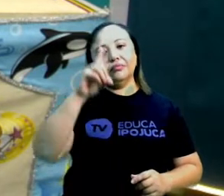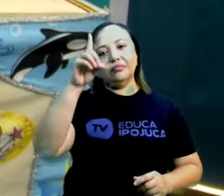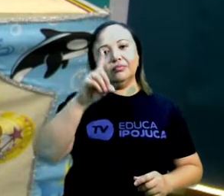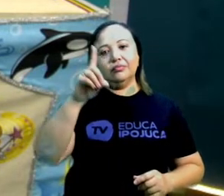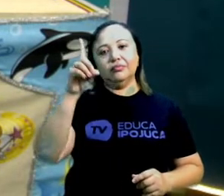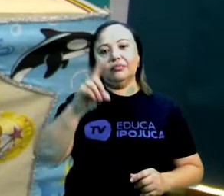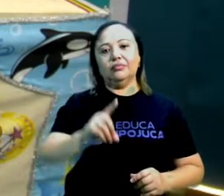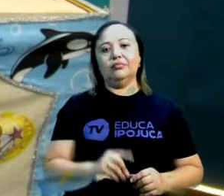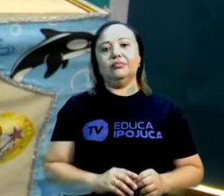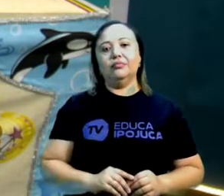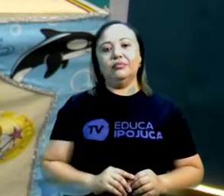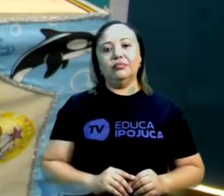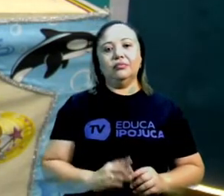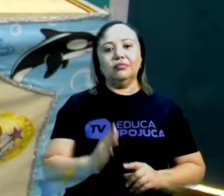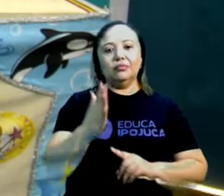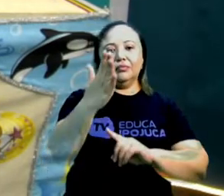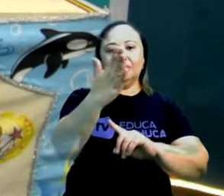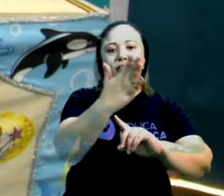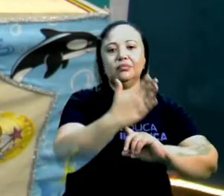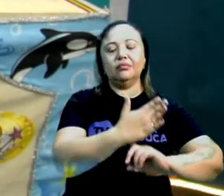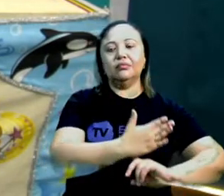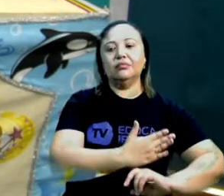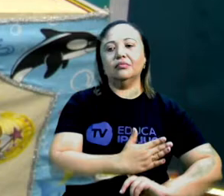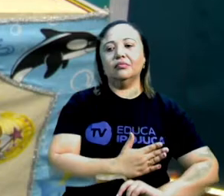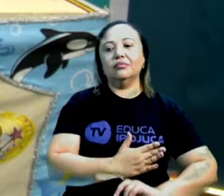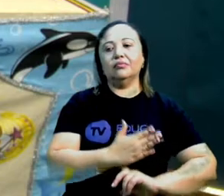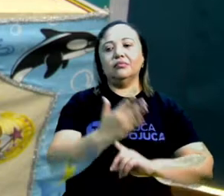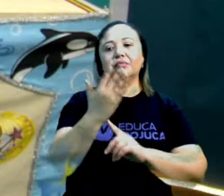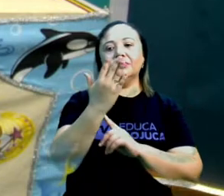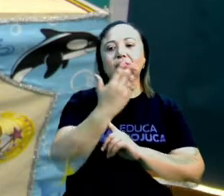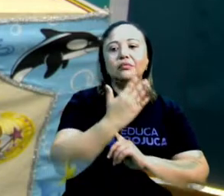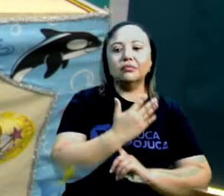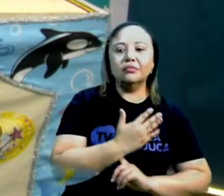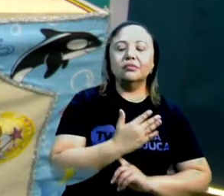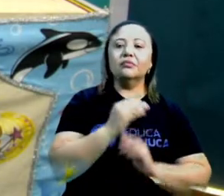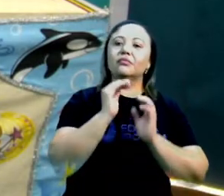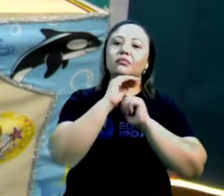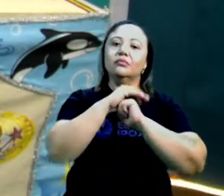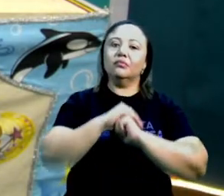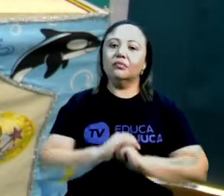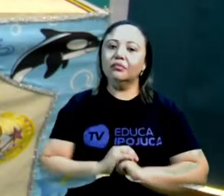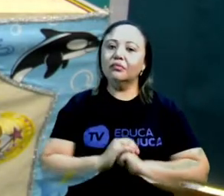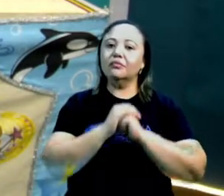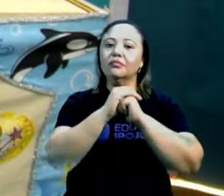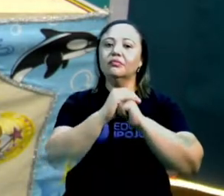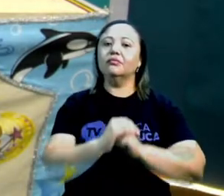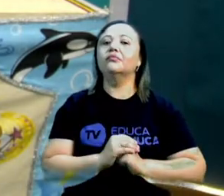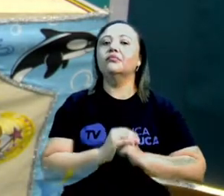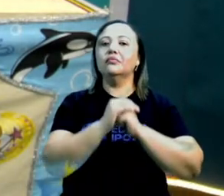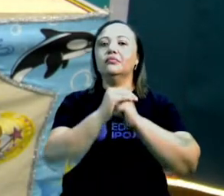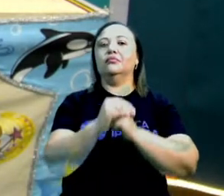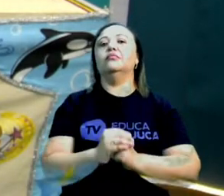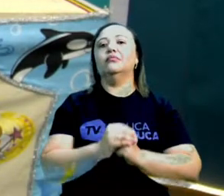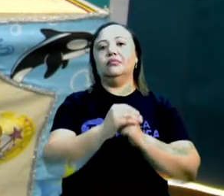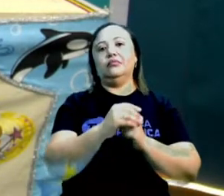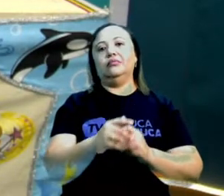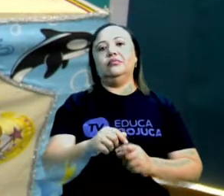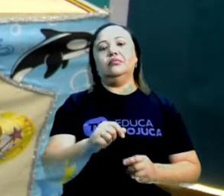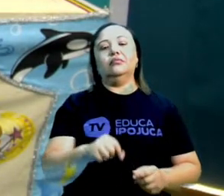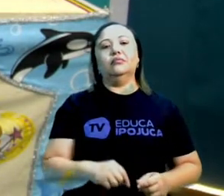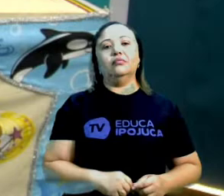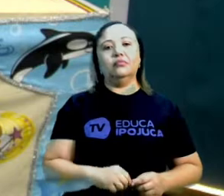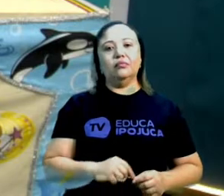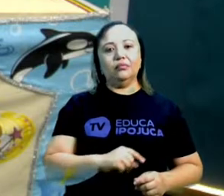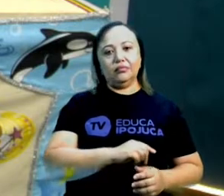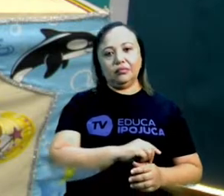Céu para que Papai do Céu pudesse tirar ele dali. Ficou orando, leiturinha. Ele orou tanto. Ele